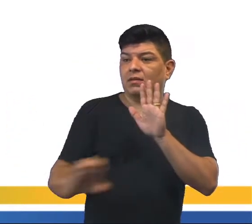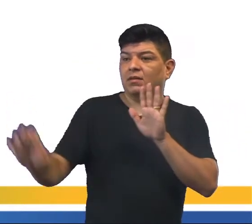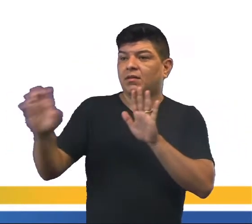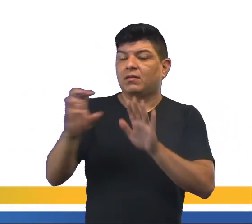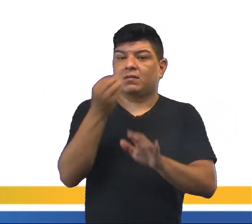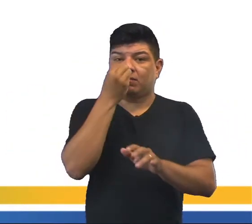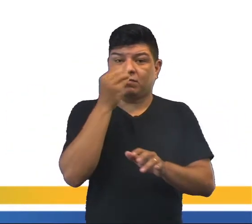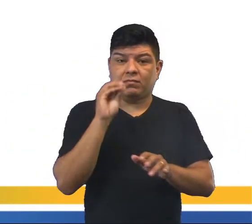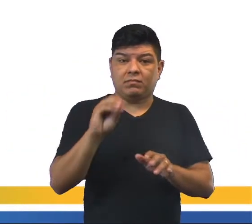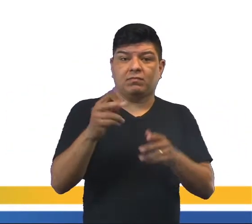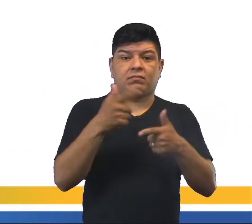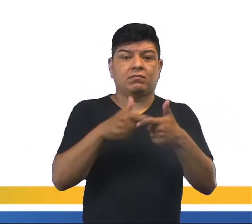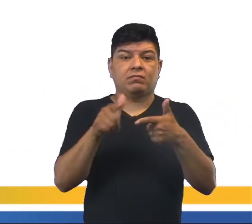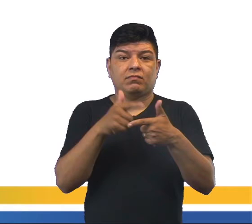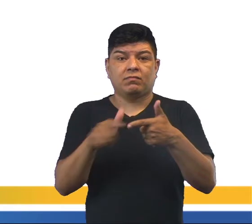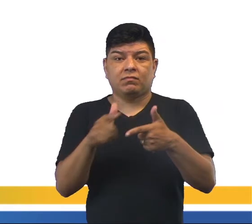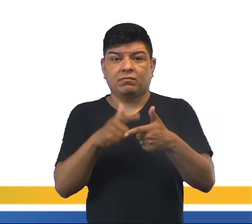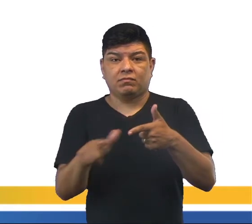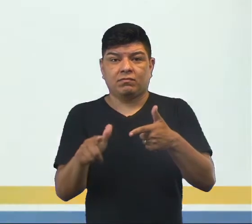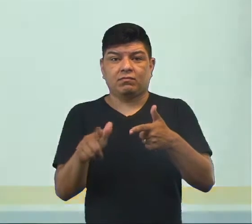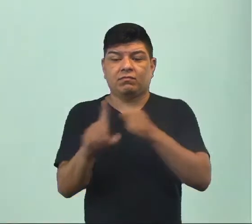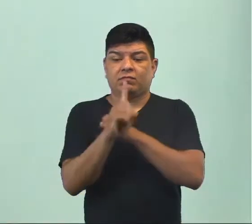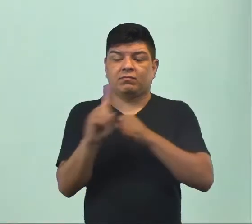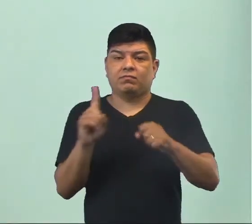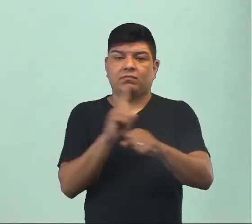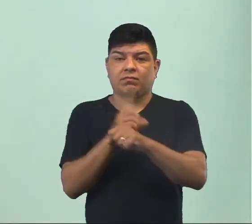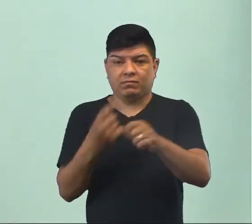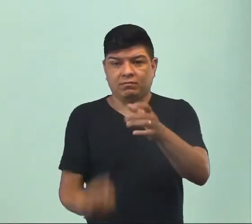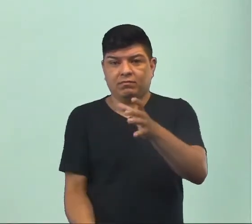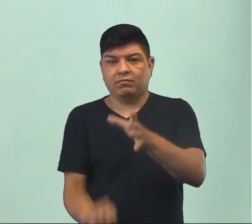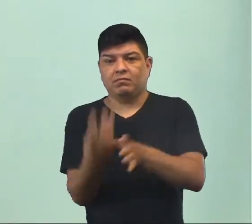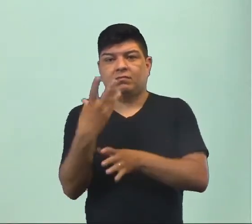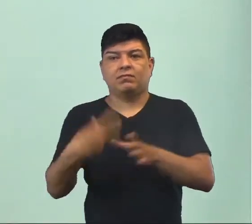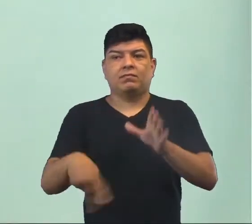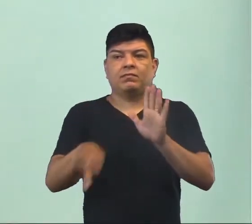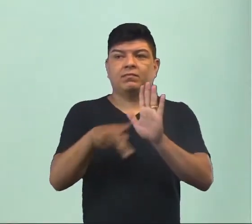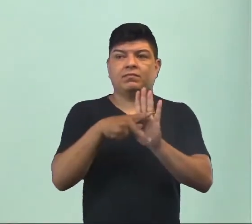diversos problemas sociais e suas origens.